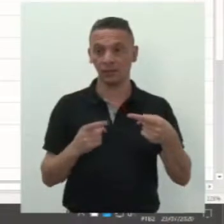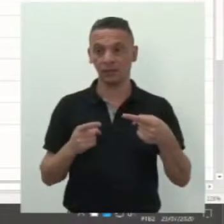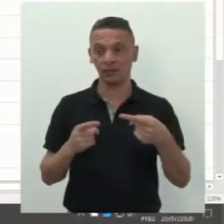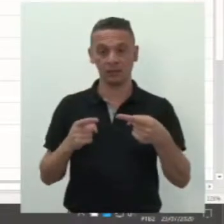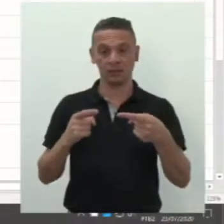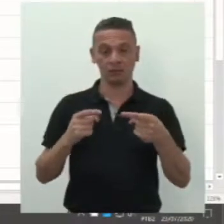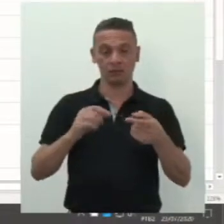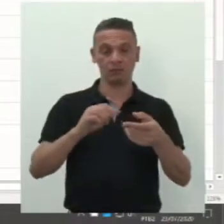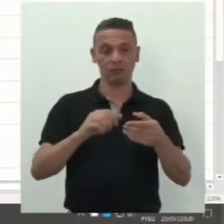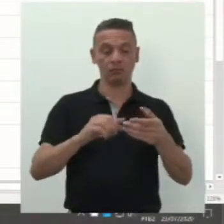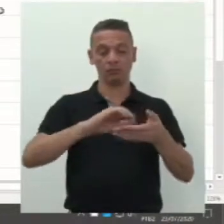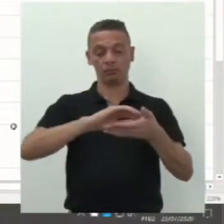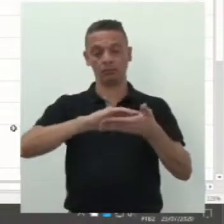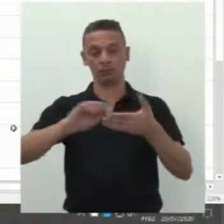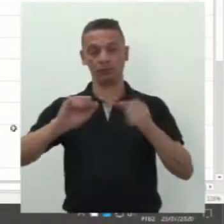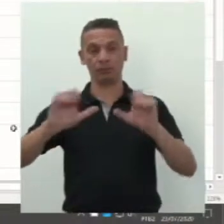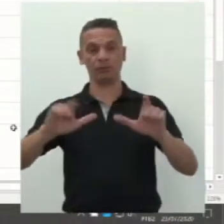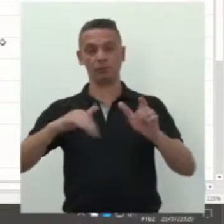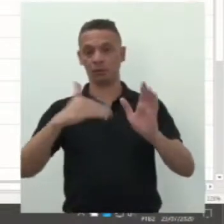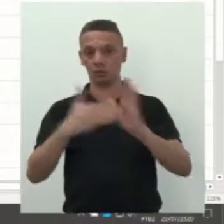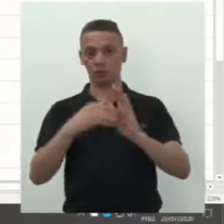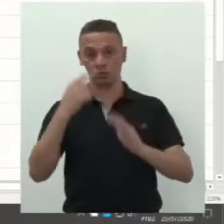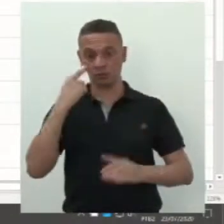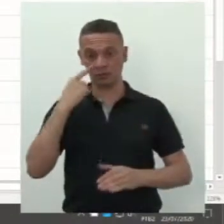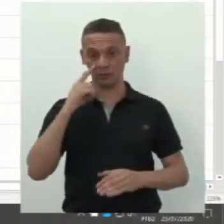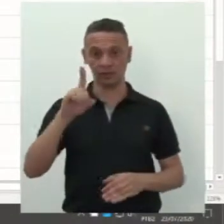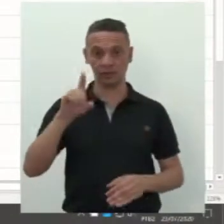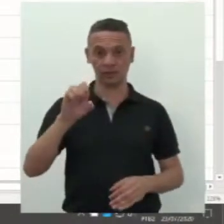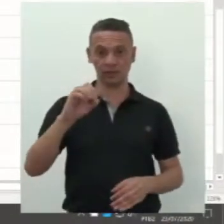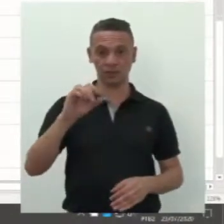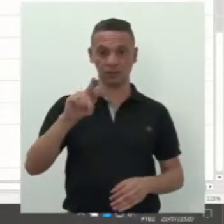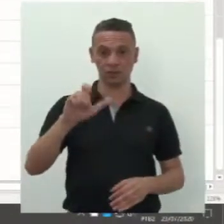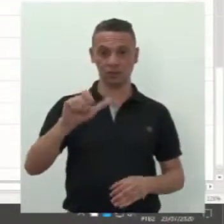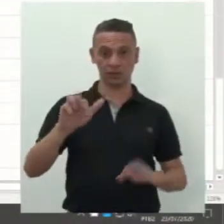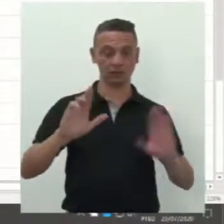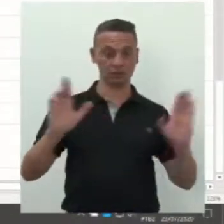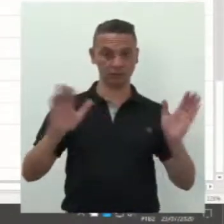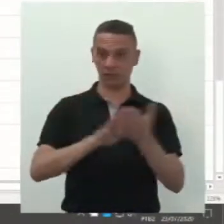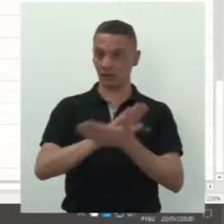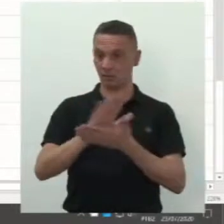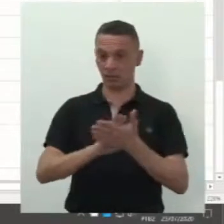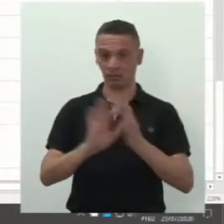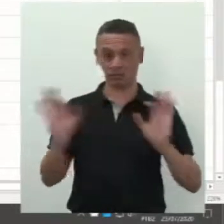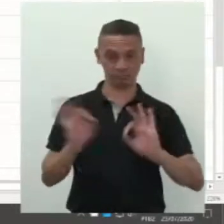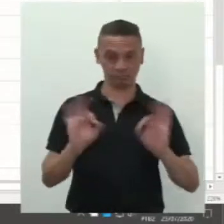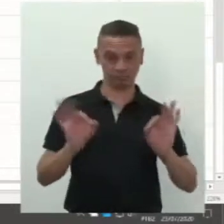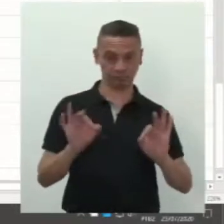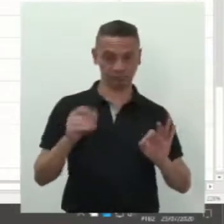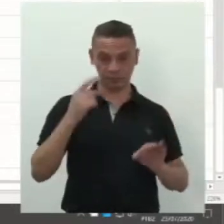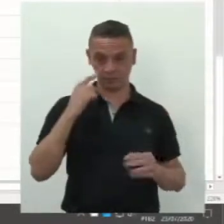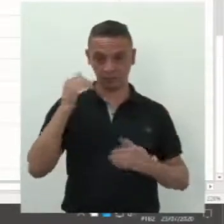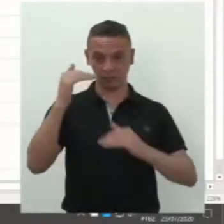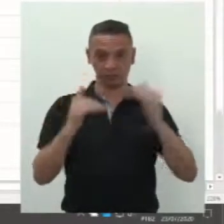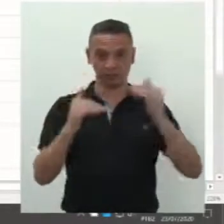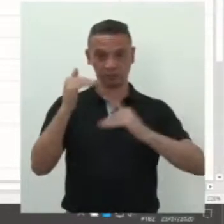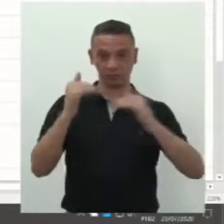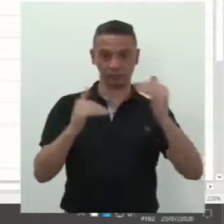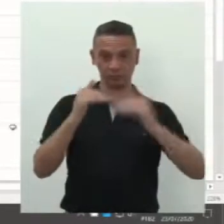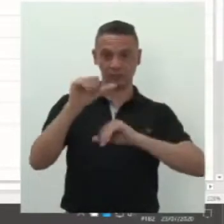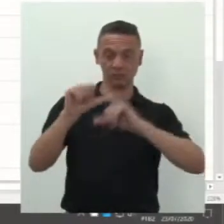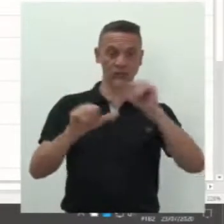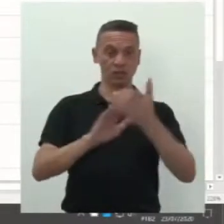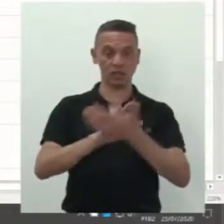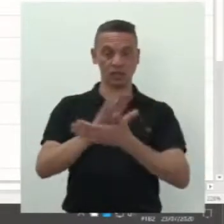descongelar painéis. Vou clicar aqui. Descongelei, então eu não tenho mais nada congelado. Ó, eu desço, a primeira linha não